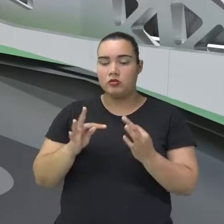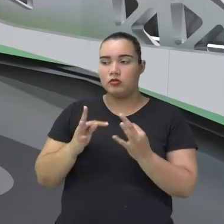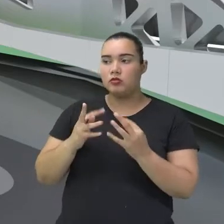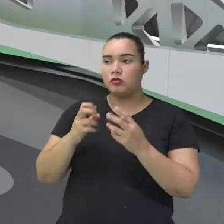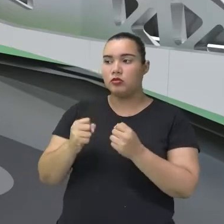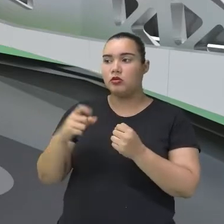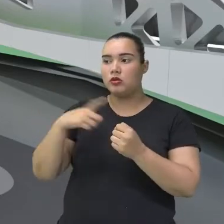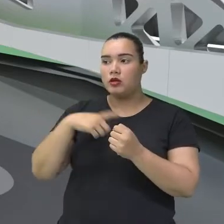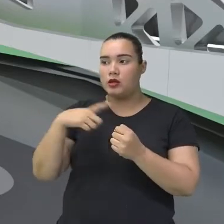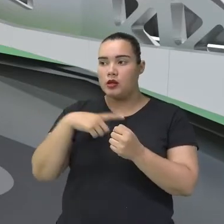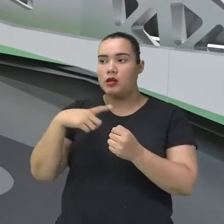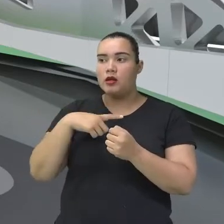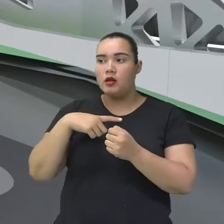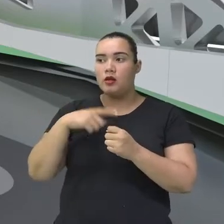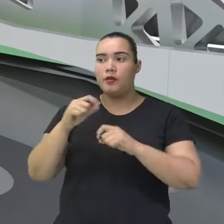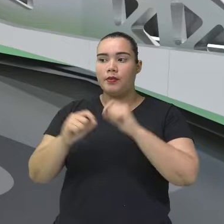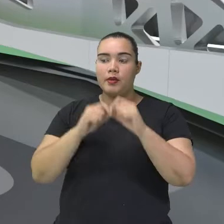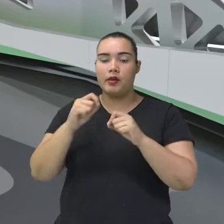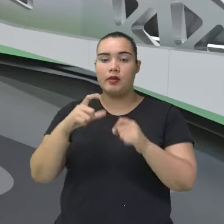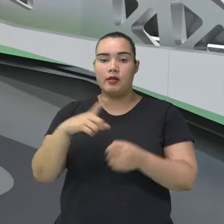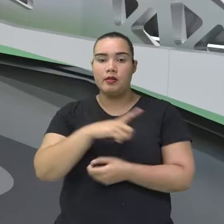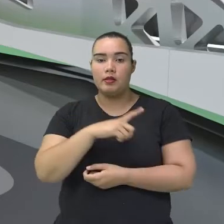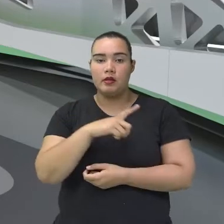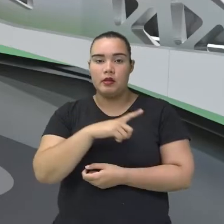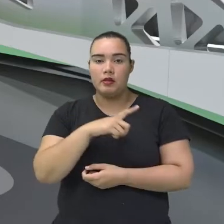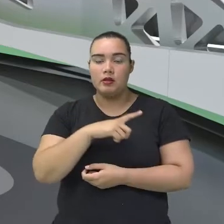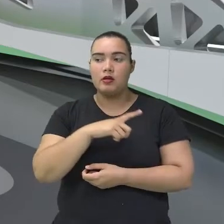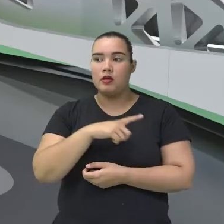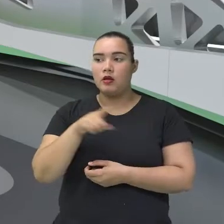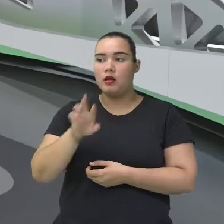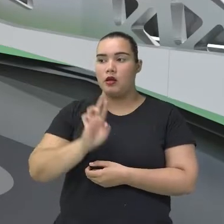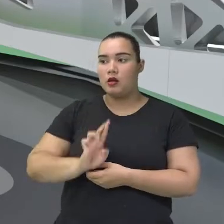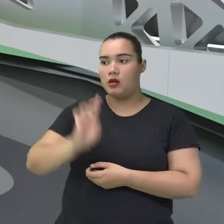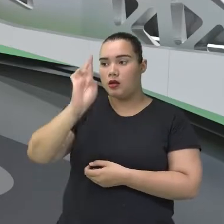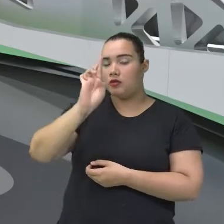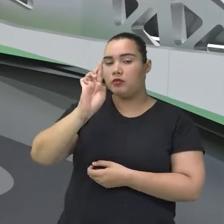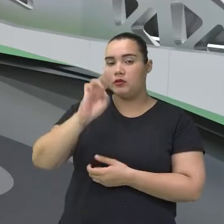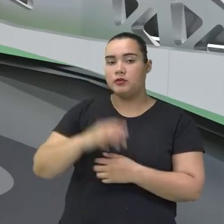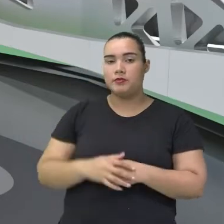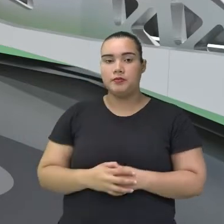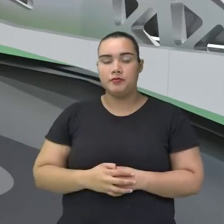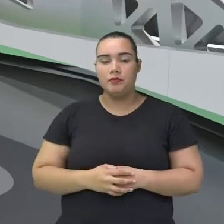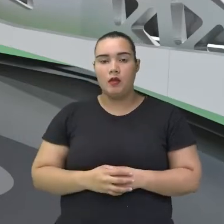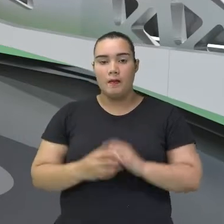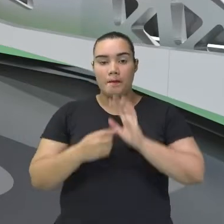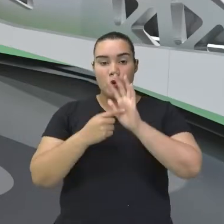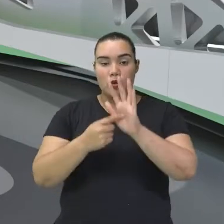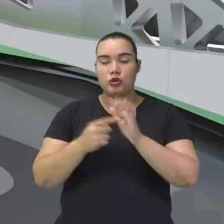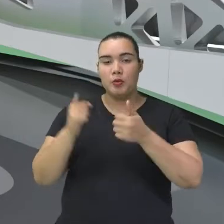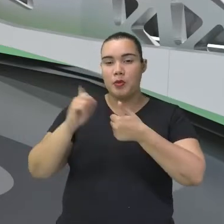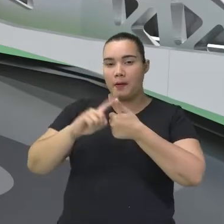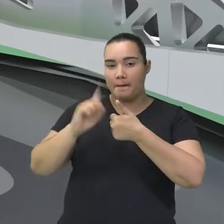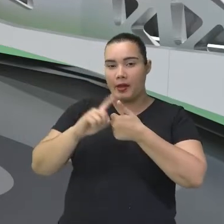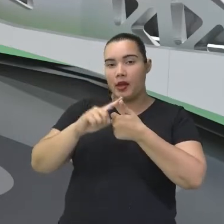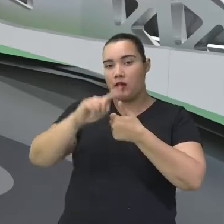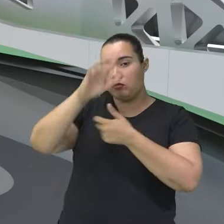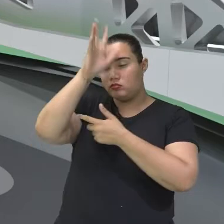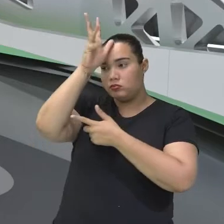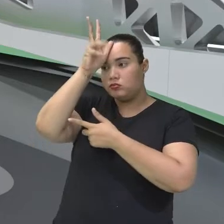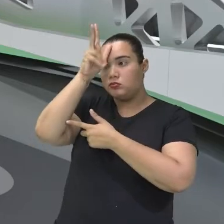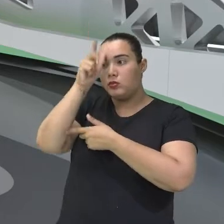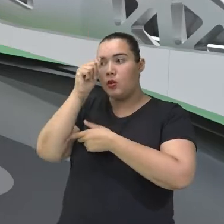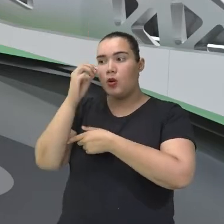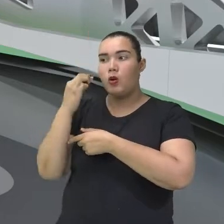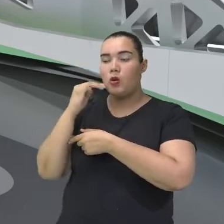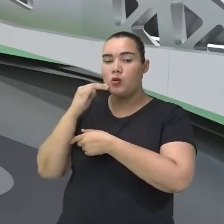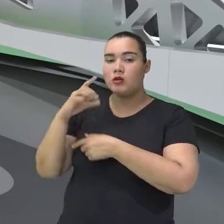os genótipos que estão representados aqui. Reparem que na crista rosa você tem um Rzão.